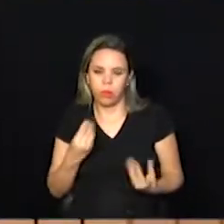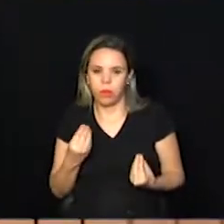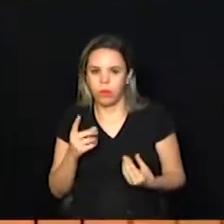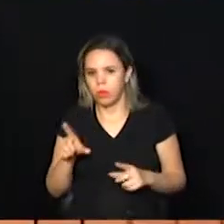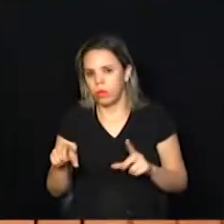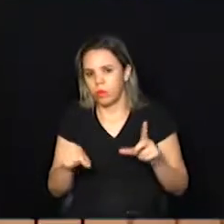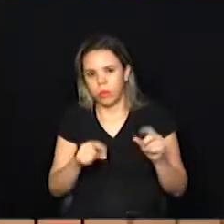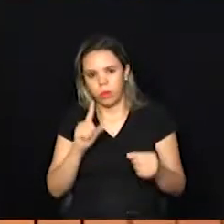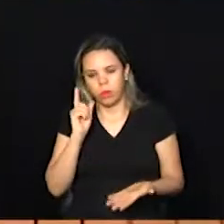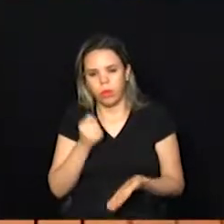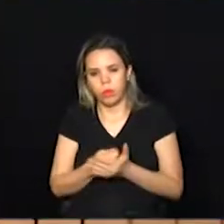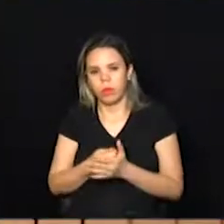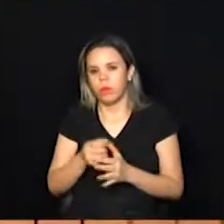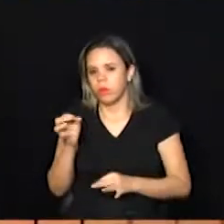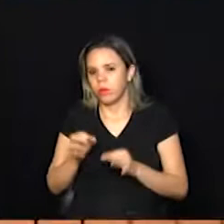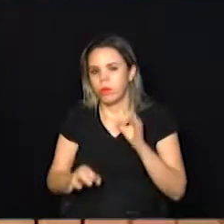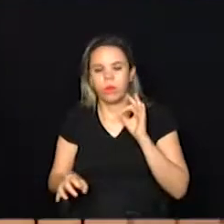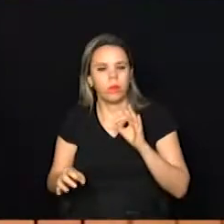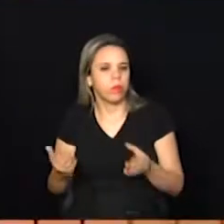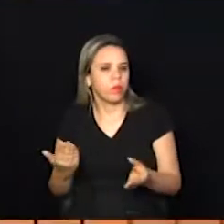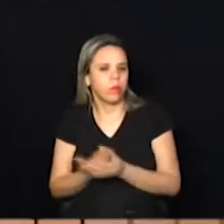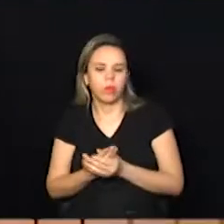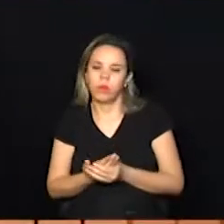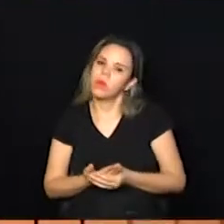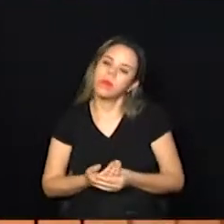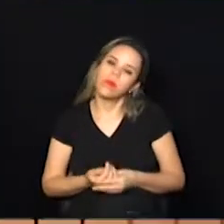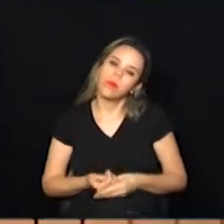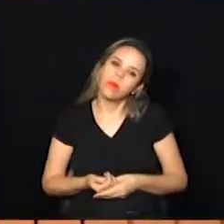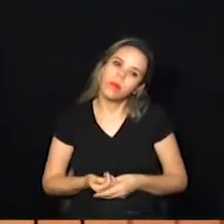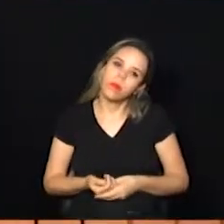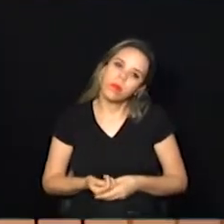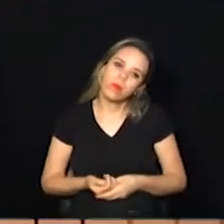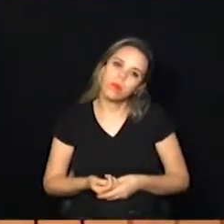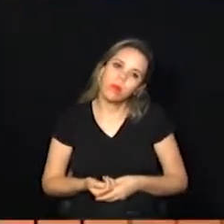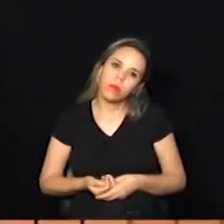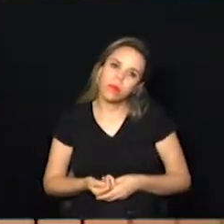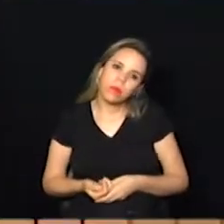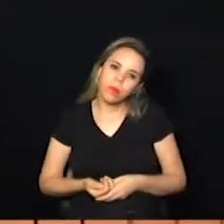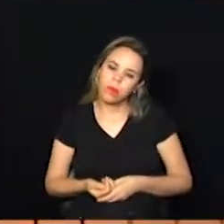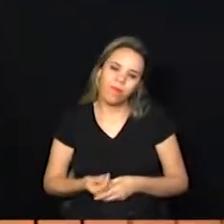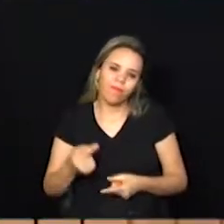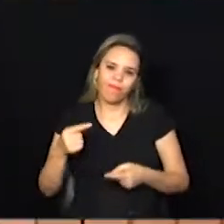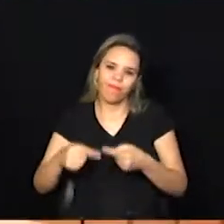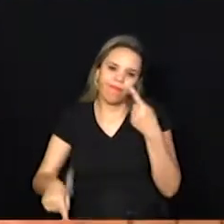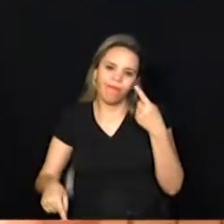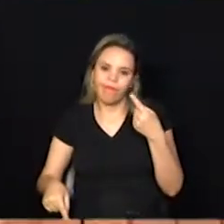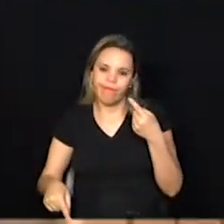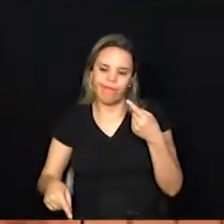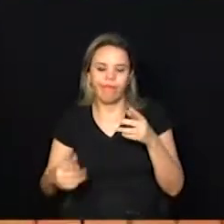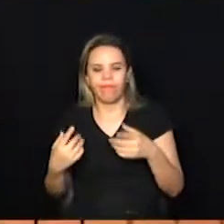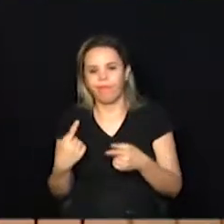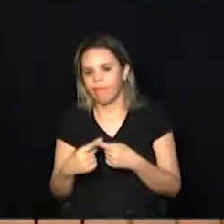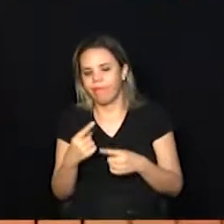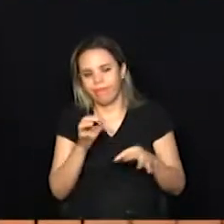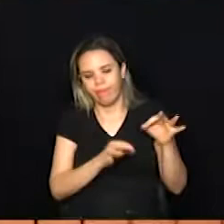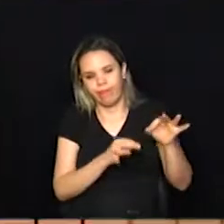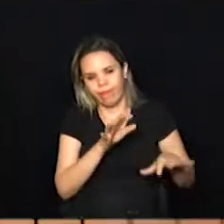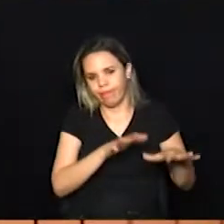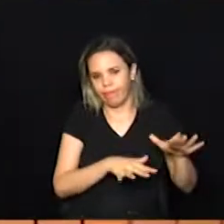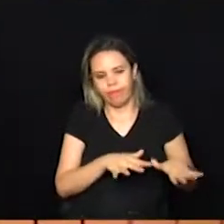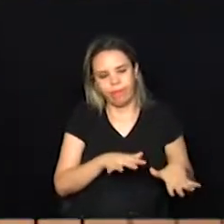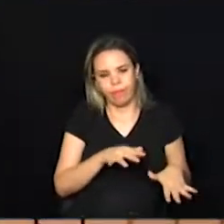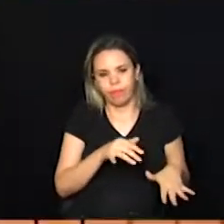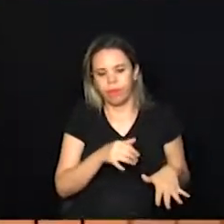decisões judiciais que são extremamente injustas, né? Porque a justiça, não